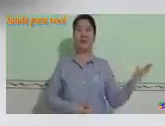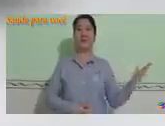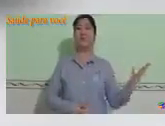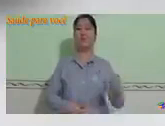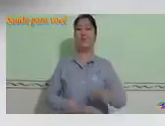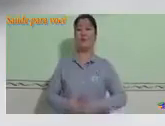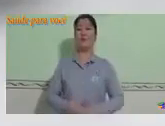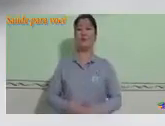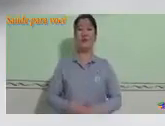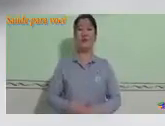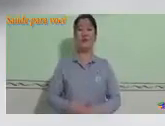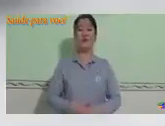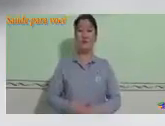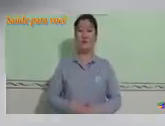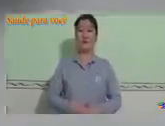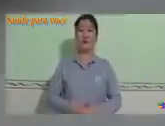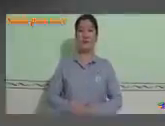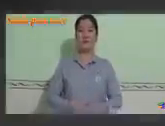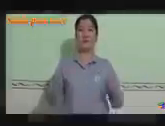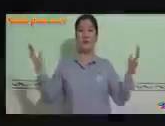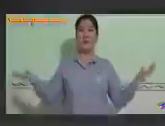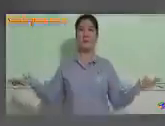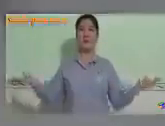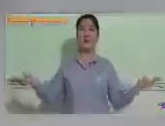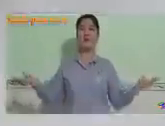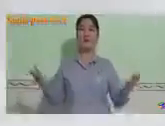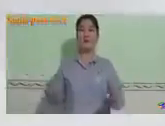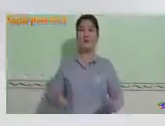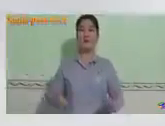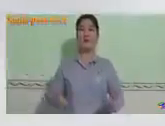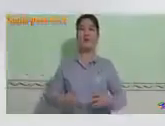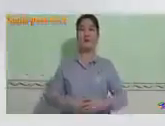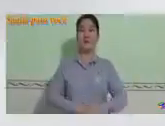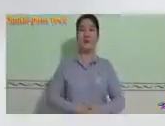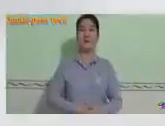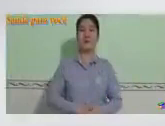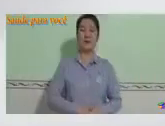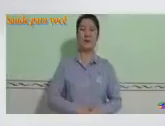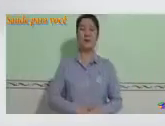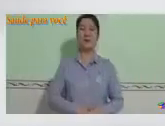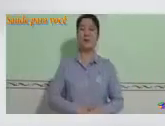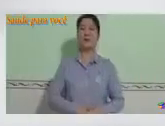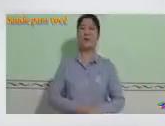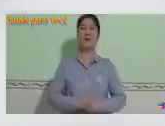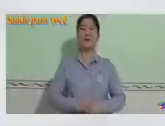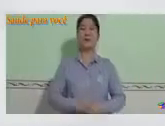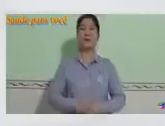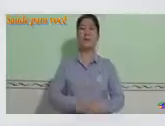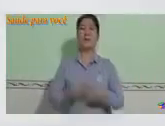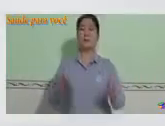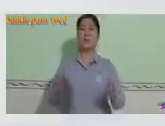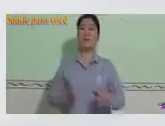Para fazer, deve-se usar uma máquina de cabos e seguir os seguintes passos. 2 pontos. Segurar ambos os puxadores do aparelho ou